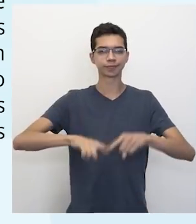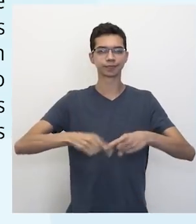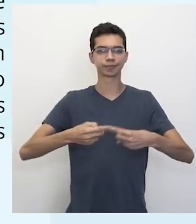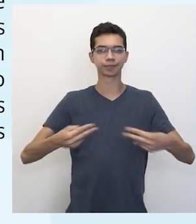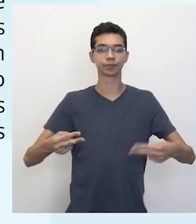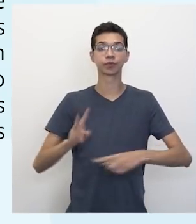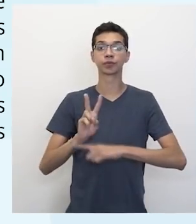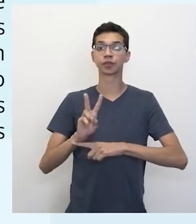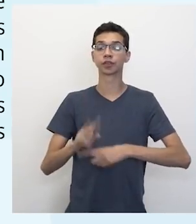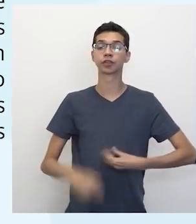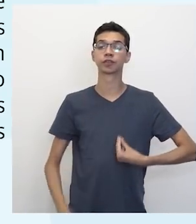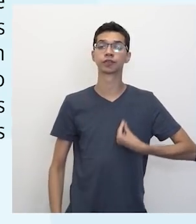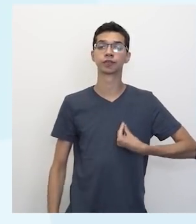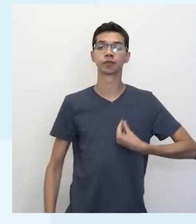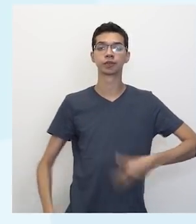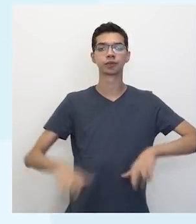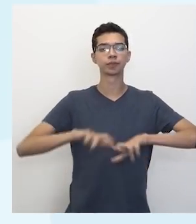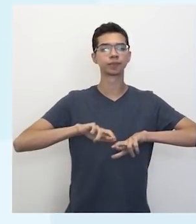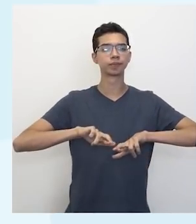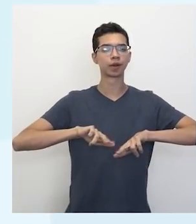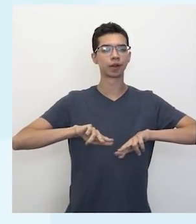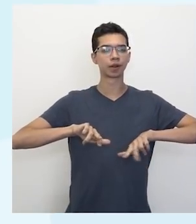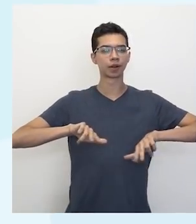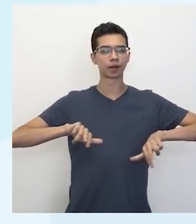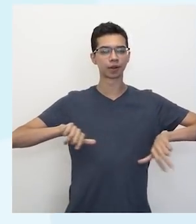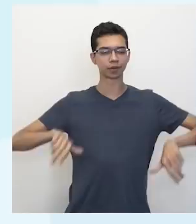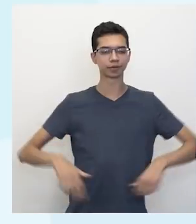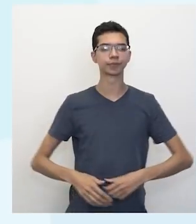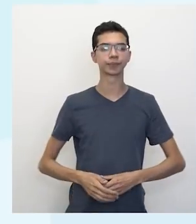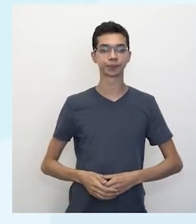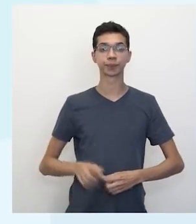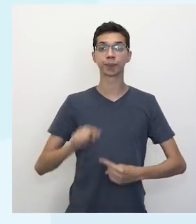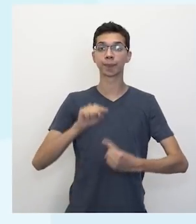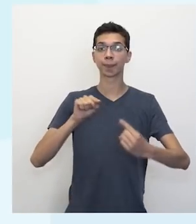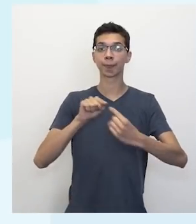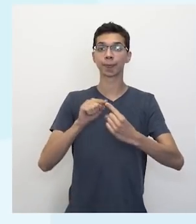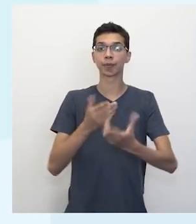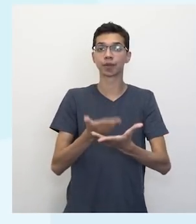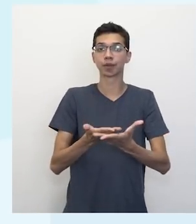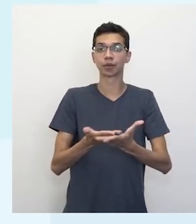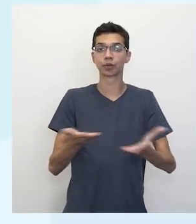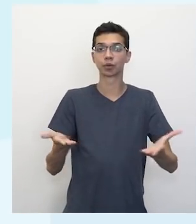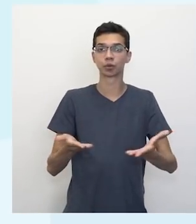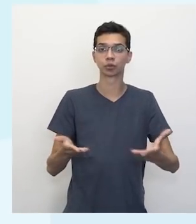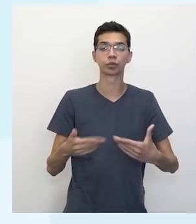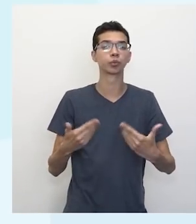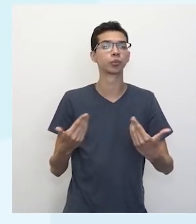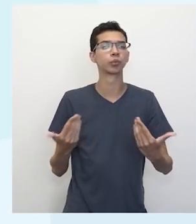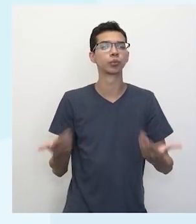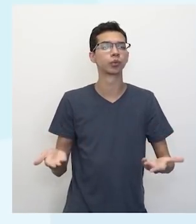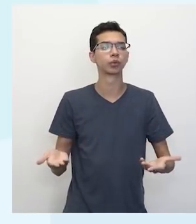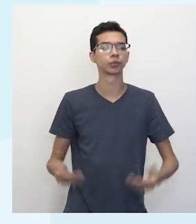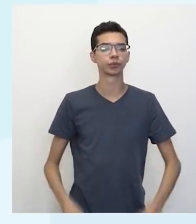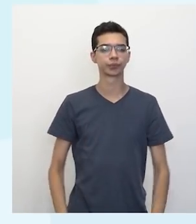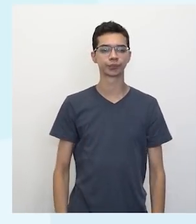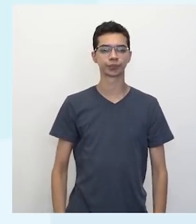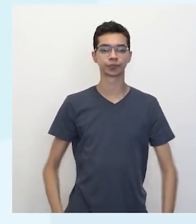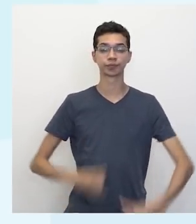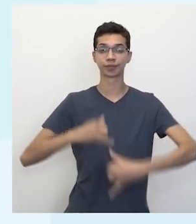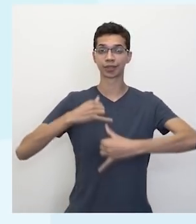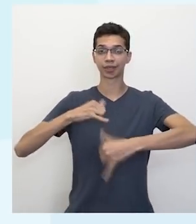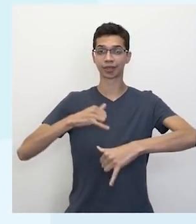todas as suas formas. O objetivo da aula de hoje é conservação de